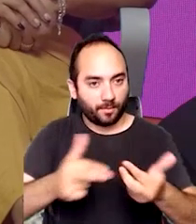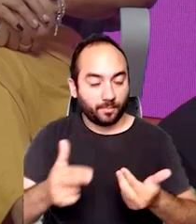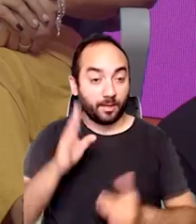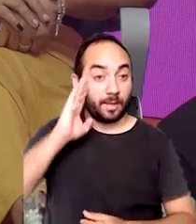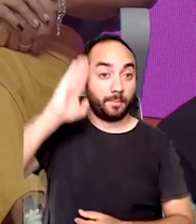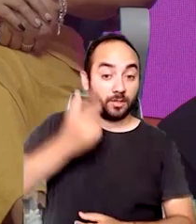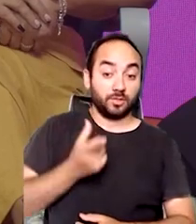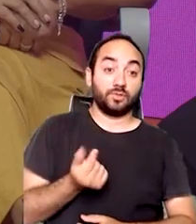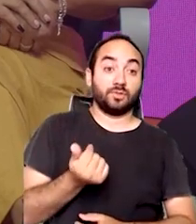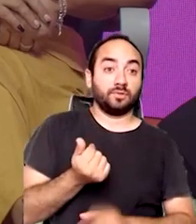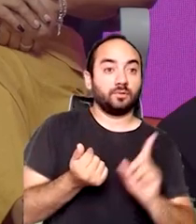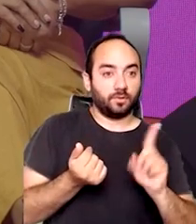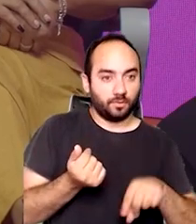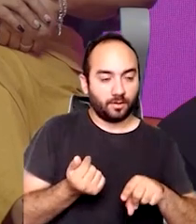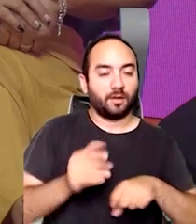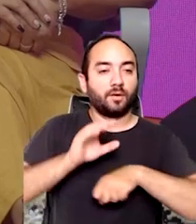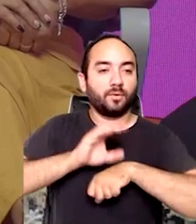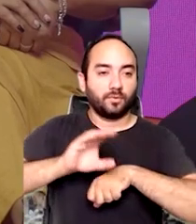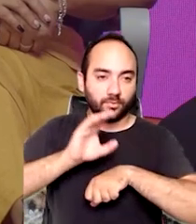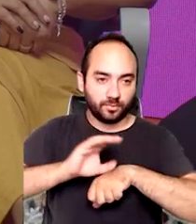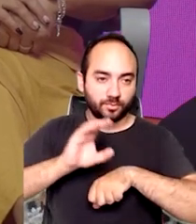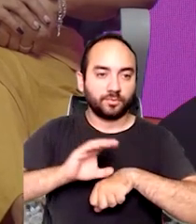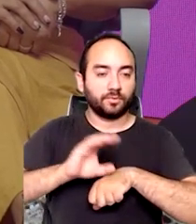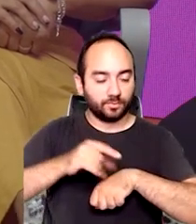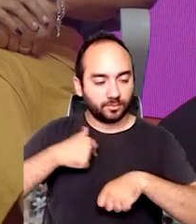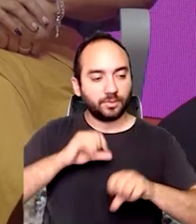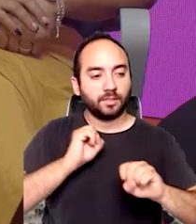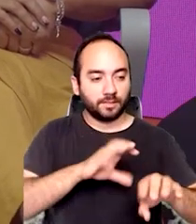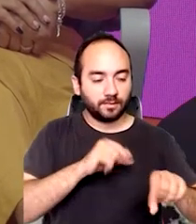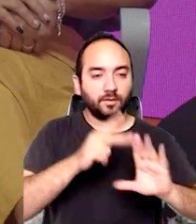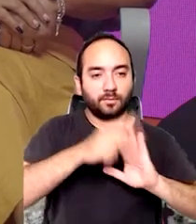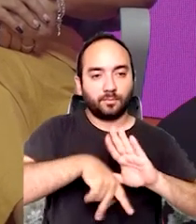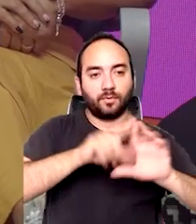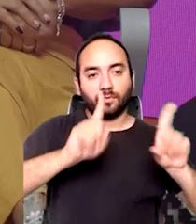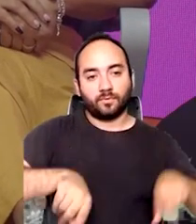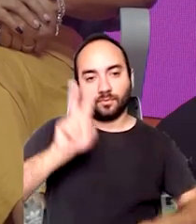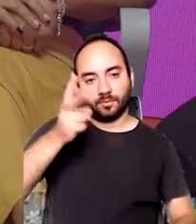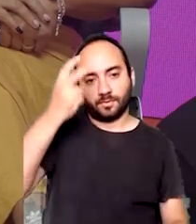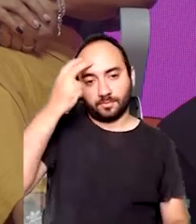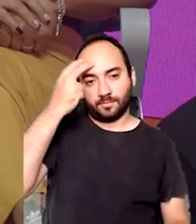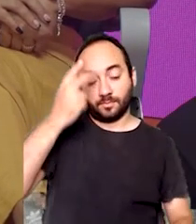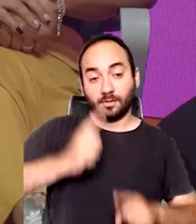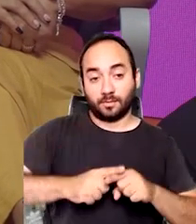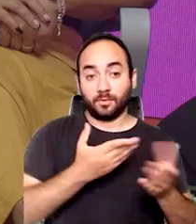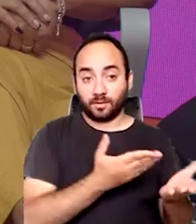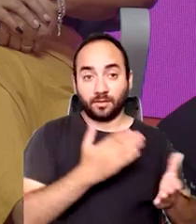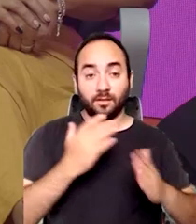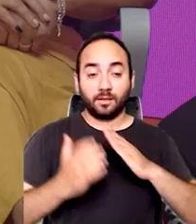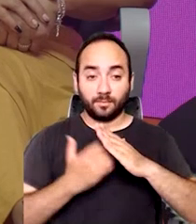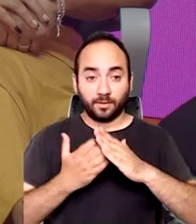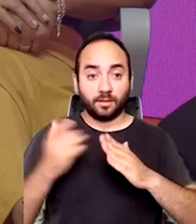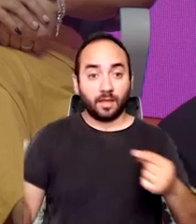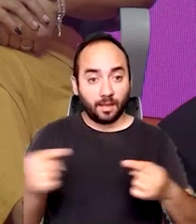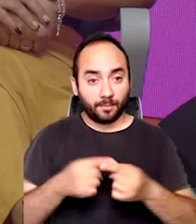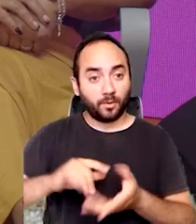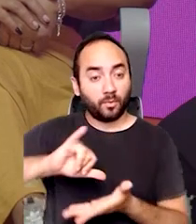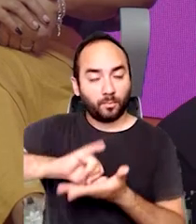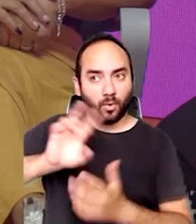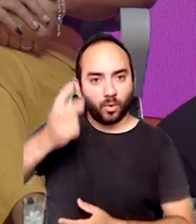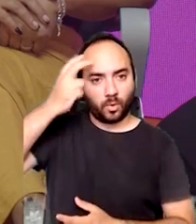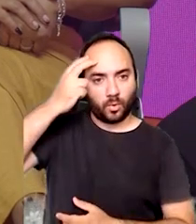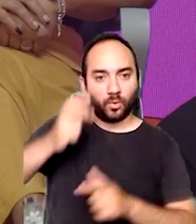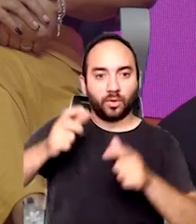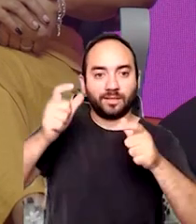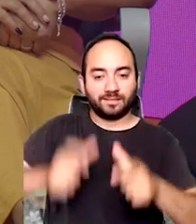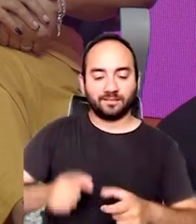principais geradores de receita da caçamba são os cursos e os projetos culturais porque a caçamba ela é um polo de cultura